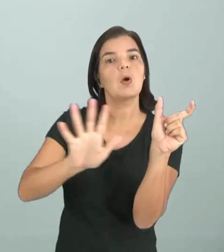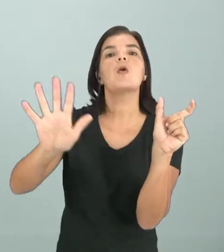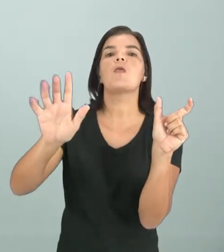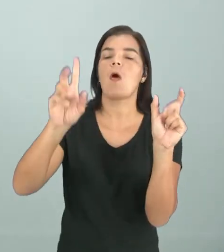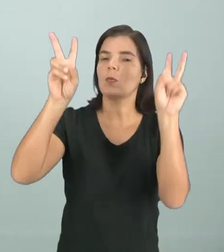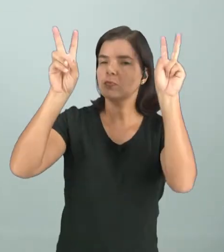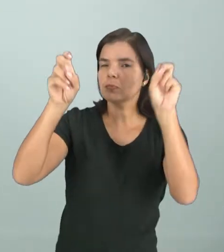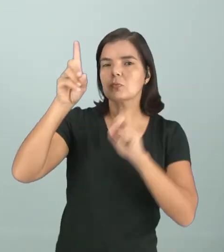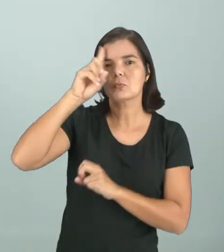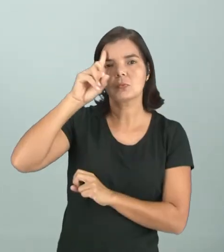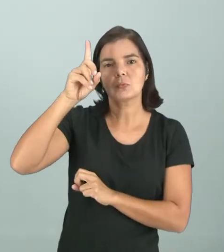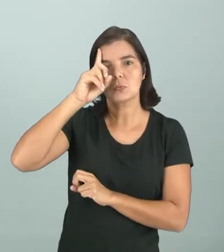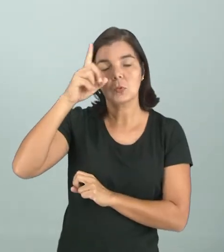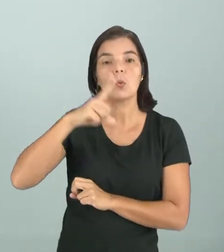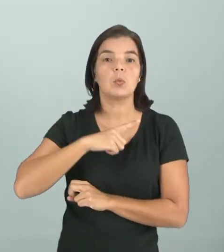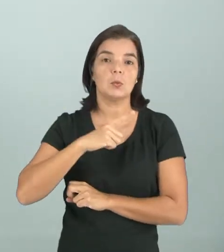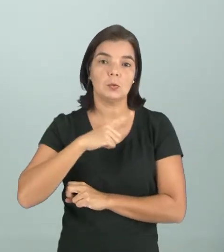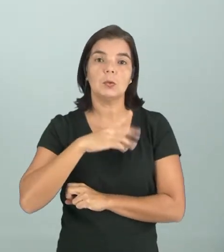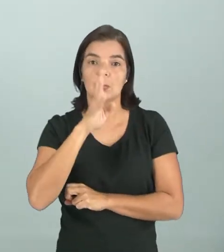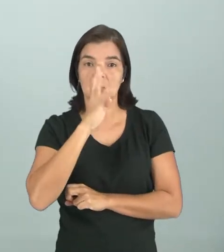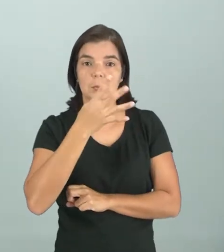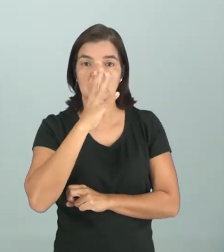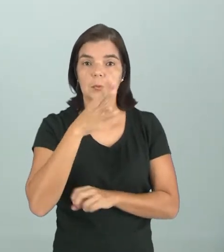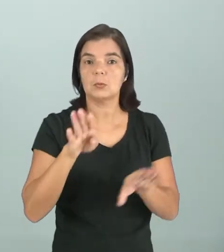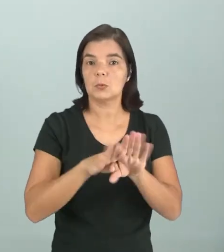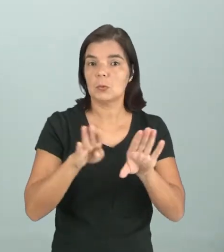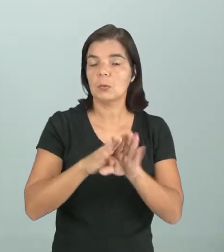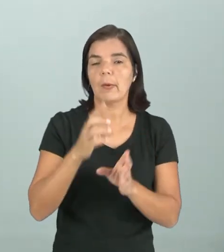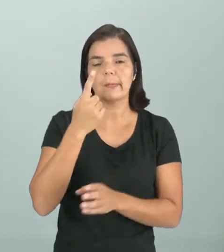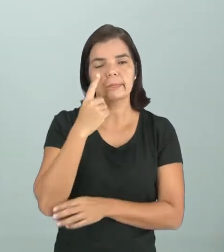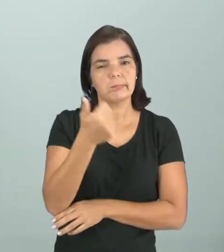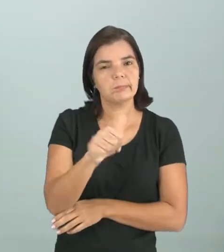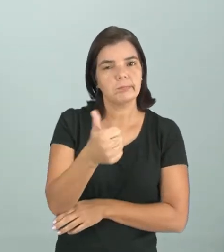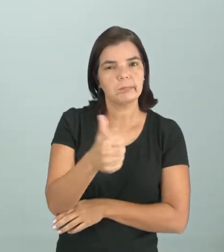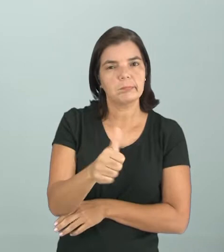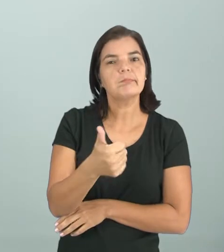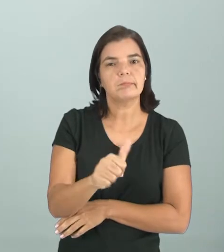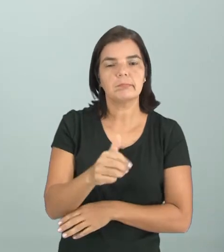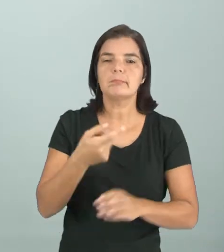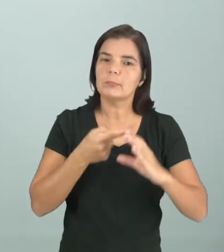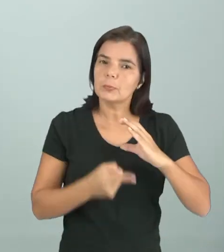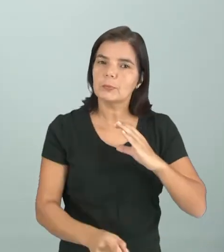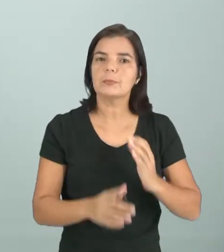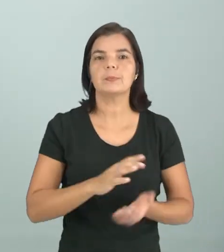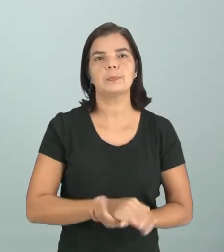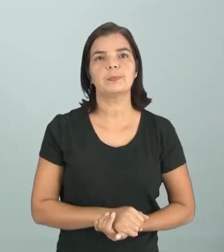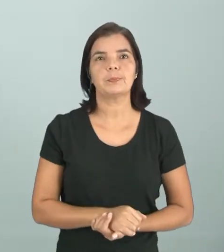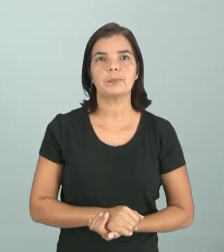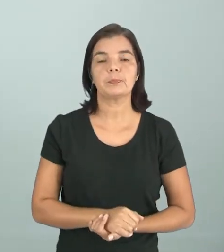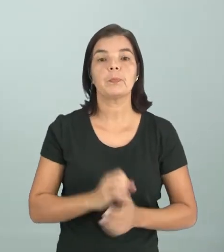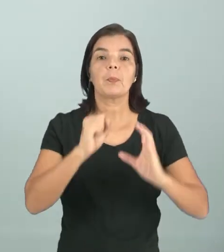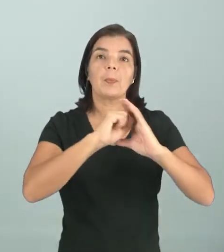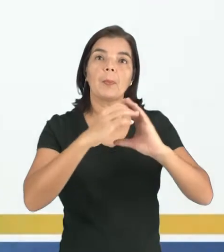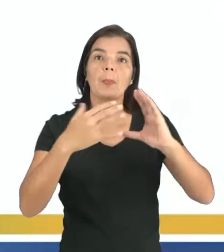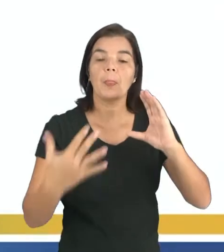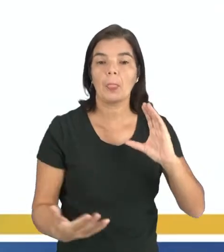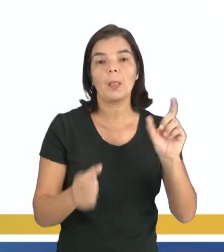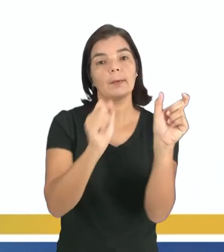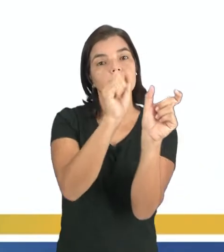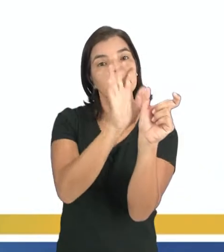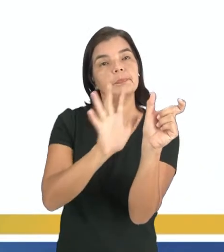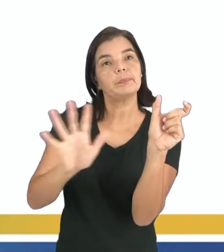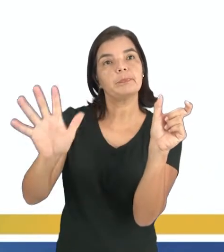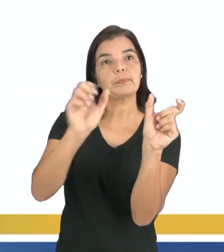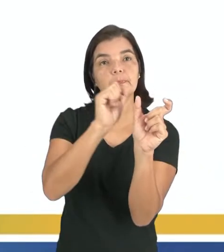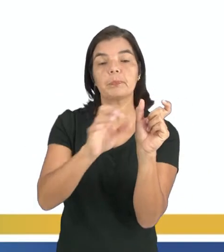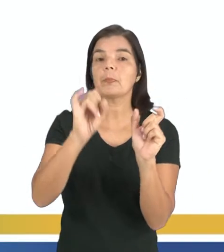de um assunto cotidiano, temos a crítica aí e já já nós vamos analisá-lo um pouco mais. As características da charge.